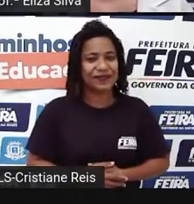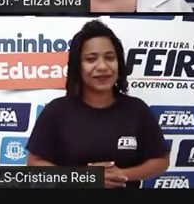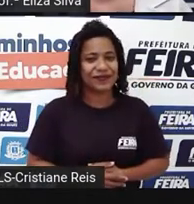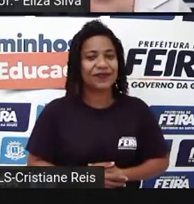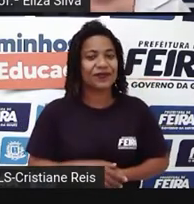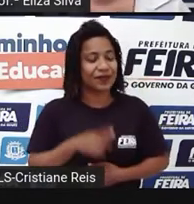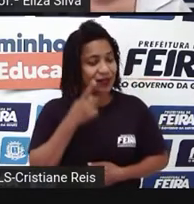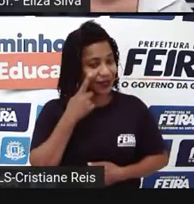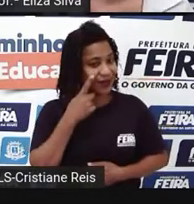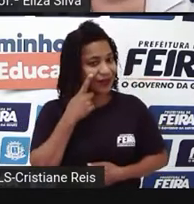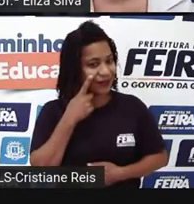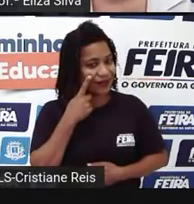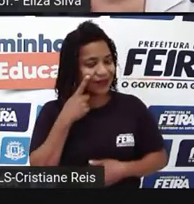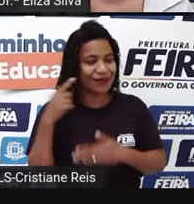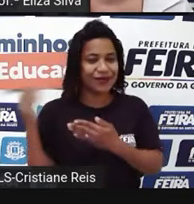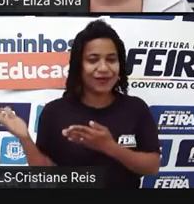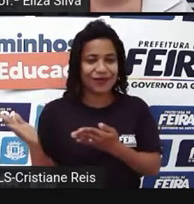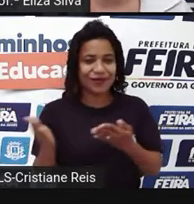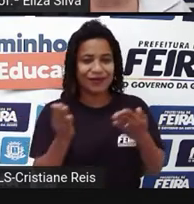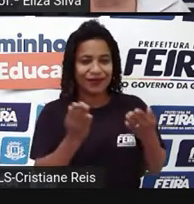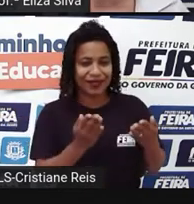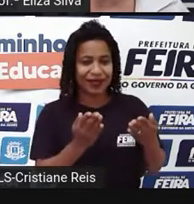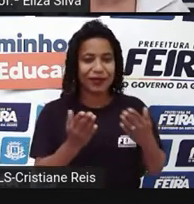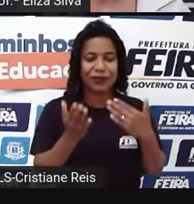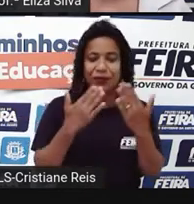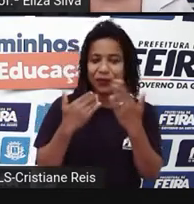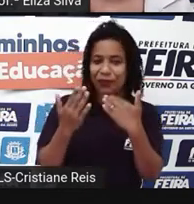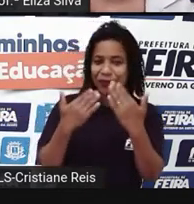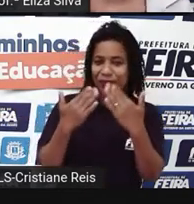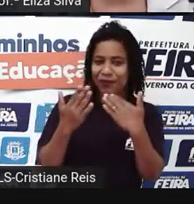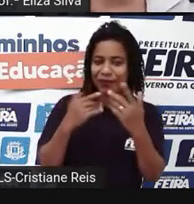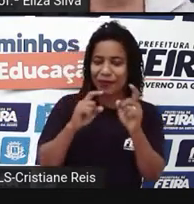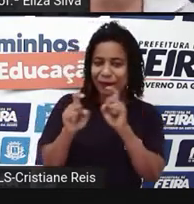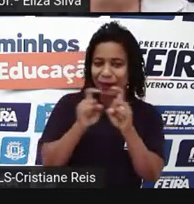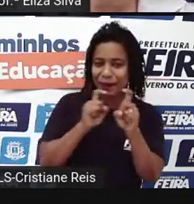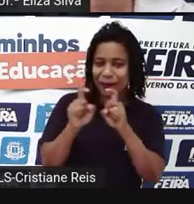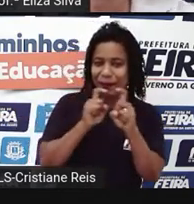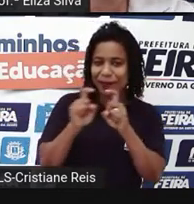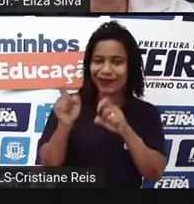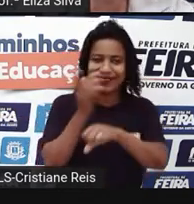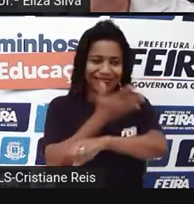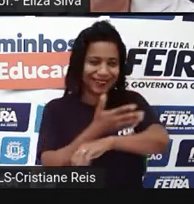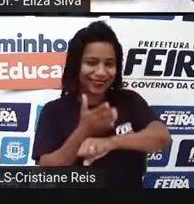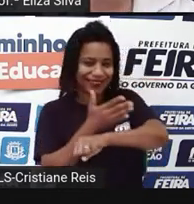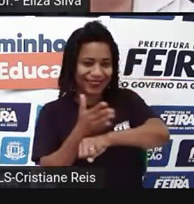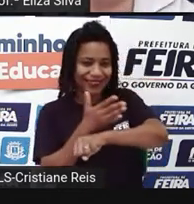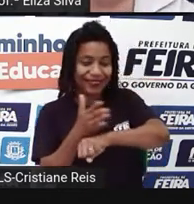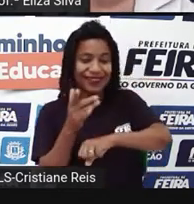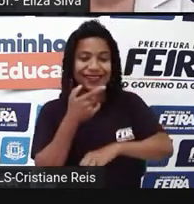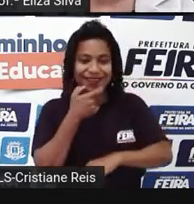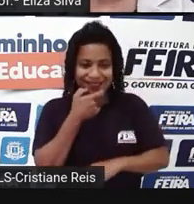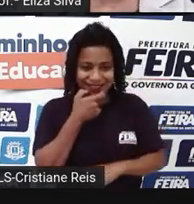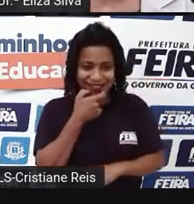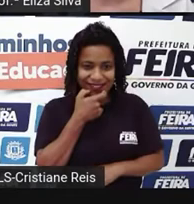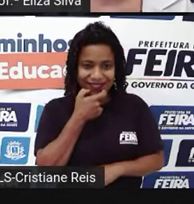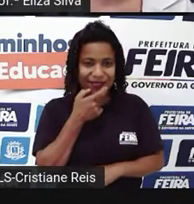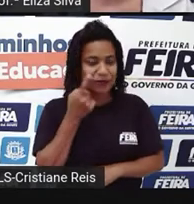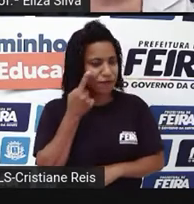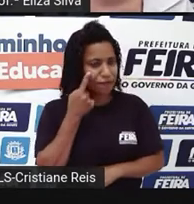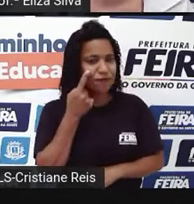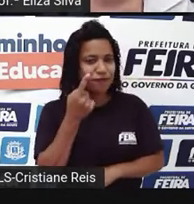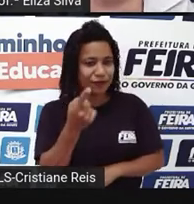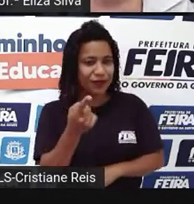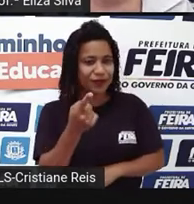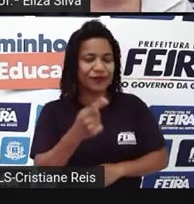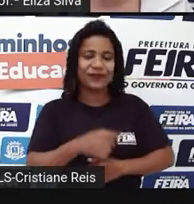Vou convidá-los agora a fazer este diálogo junto comigo, né? Para a gente praticar um pouquinho do nosso inglês. Observe que